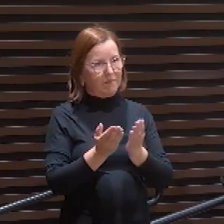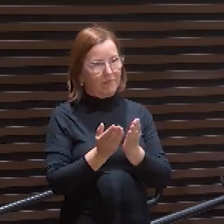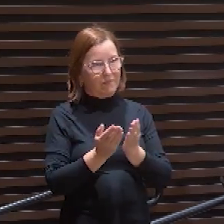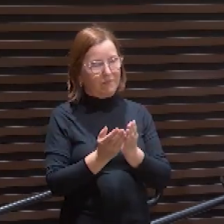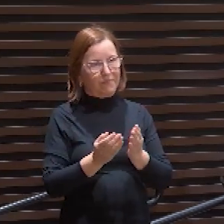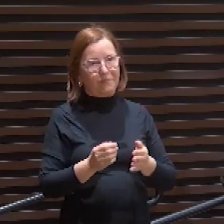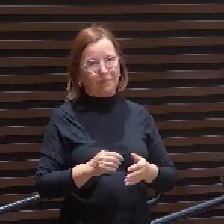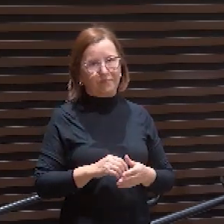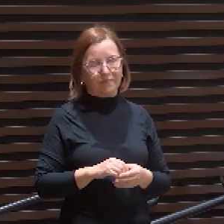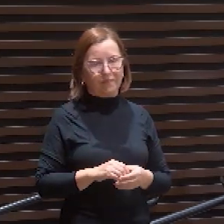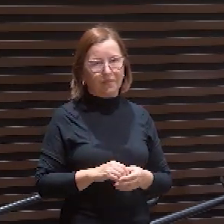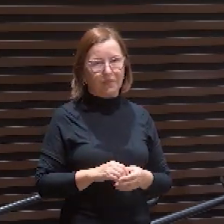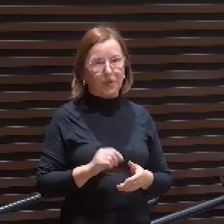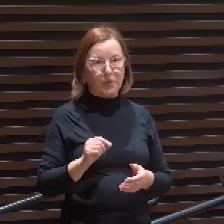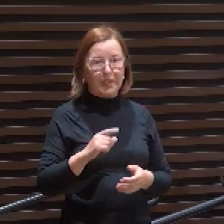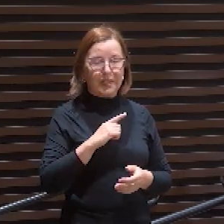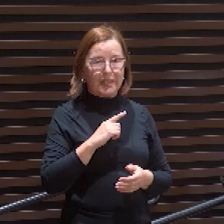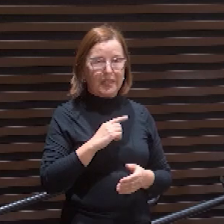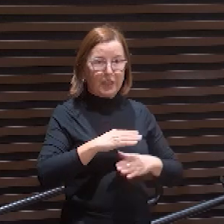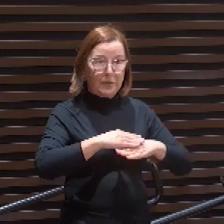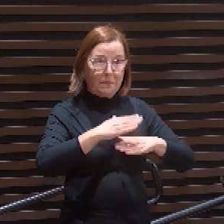O que há de mais